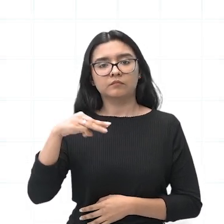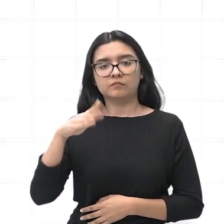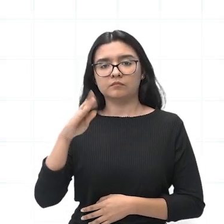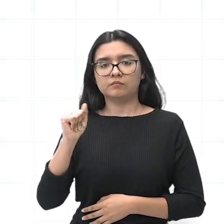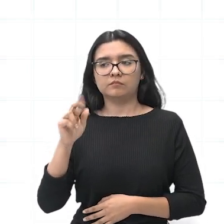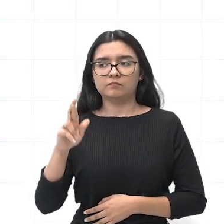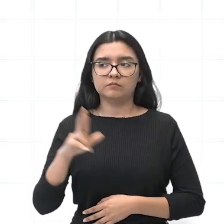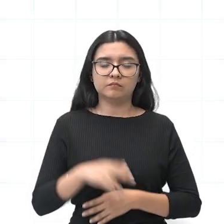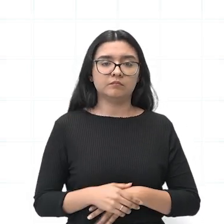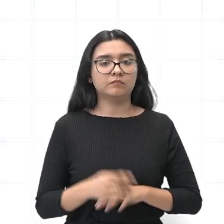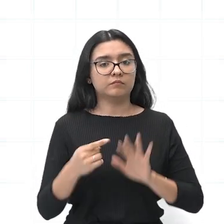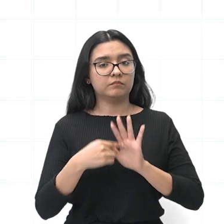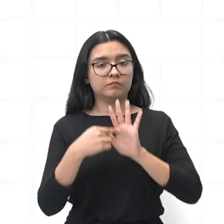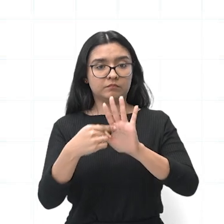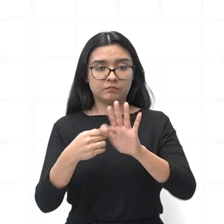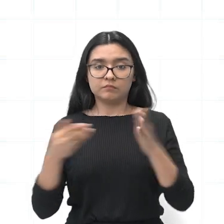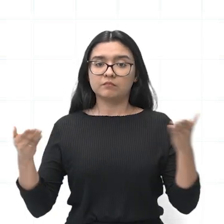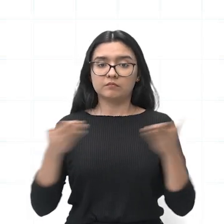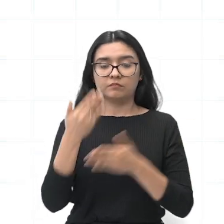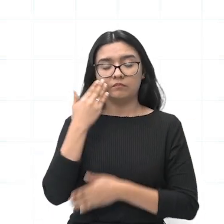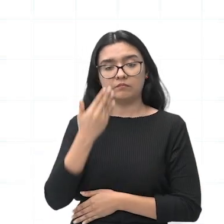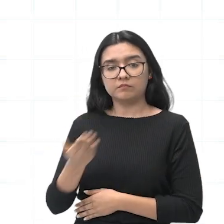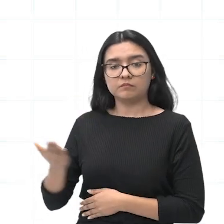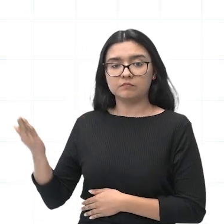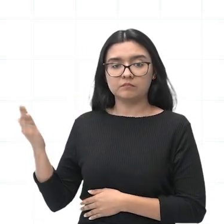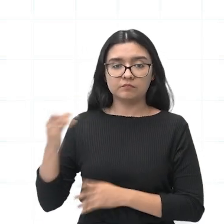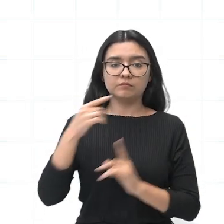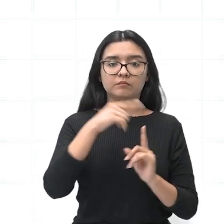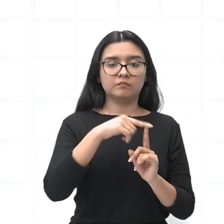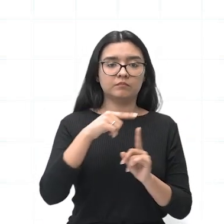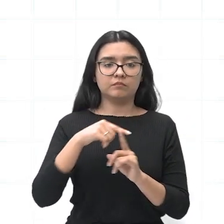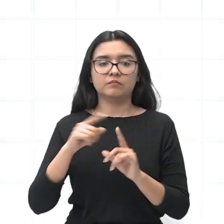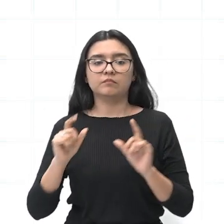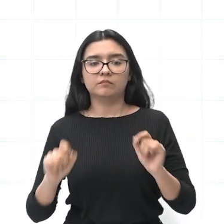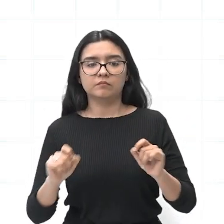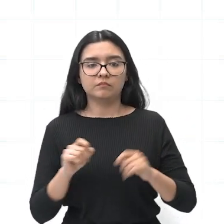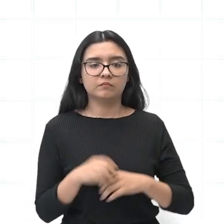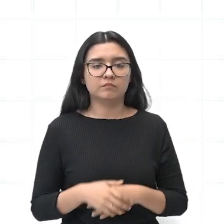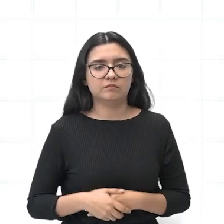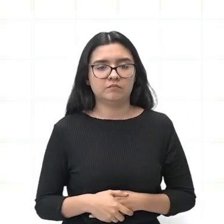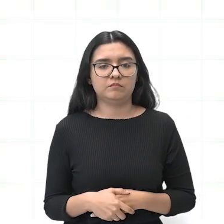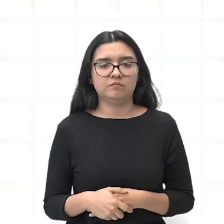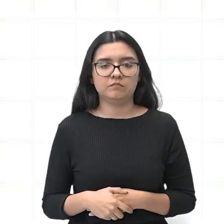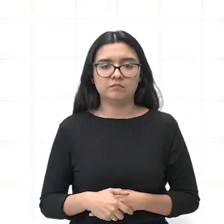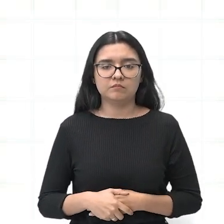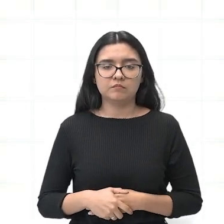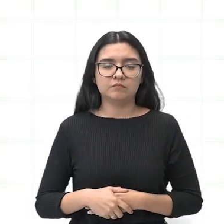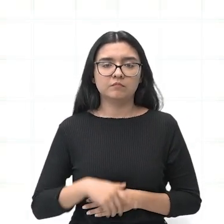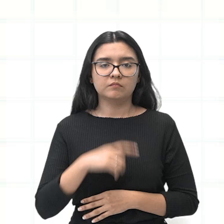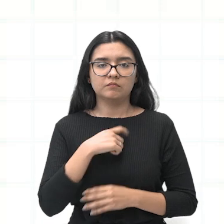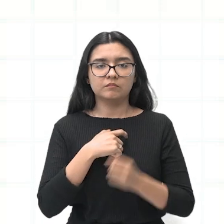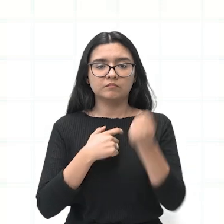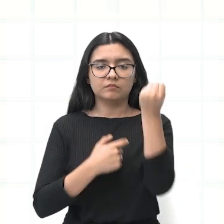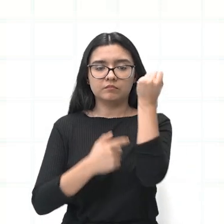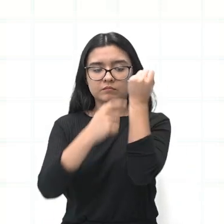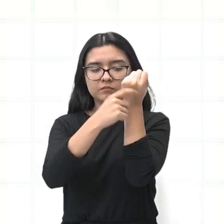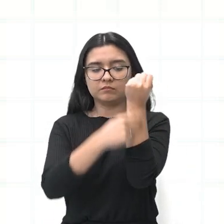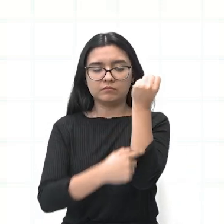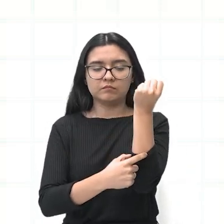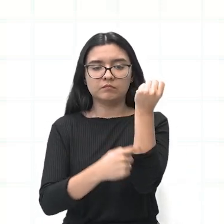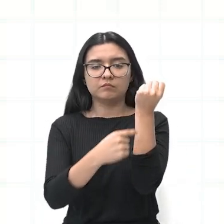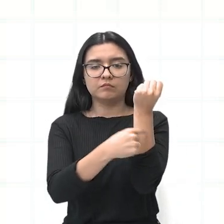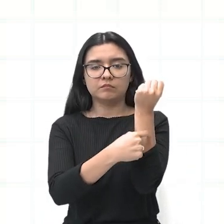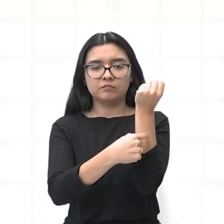agora, ok? A hiperlordose lombar, ela é a acentuação da curvatura lombar que deixa